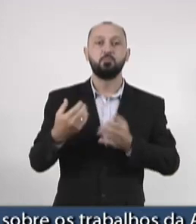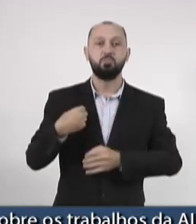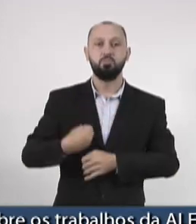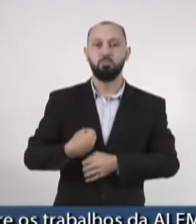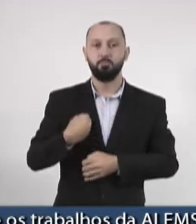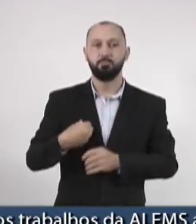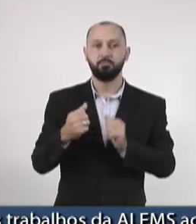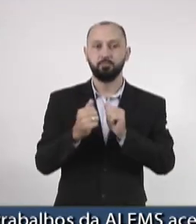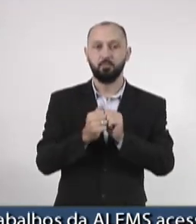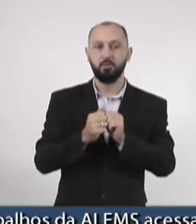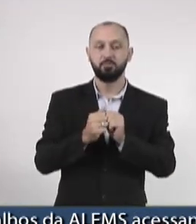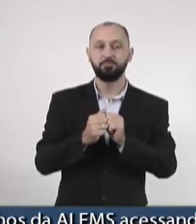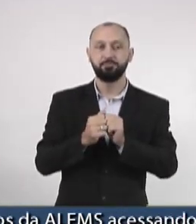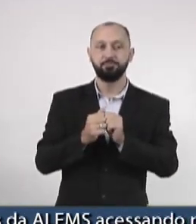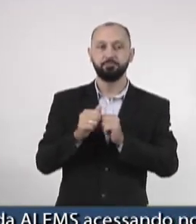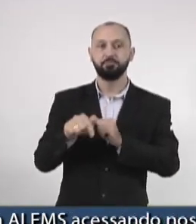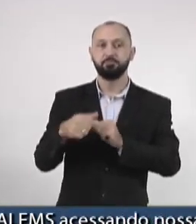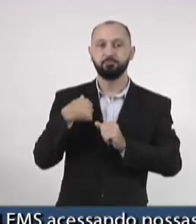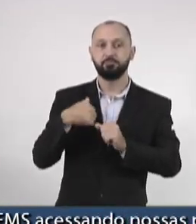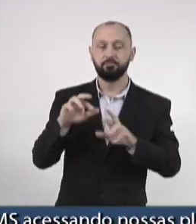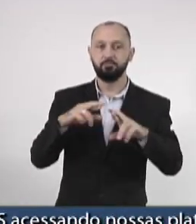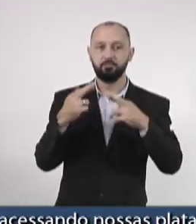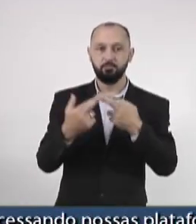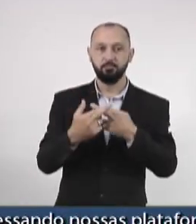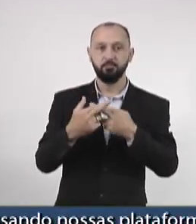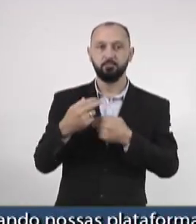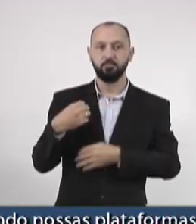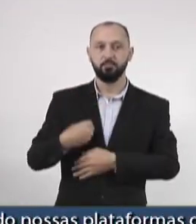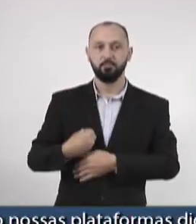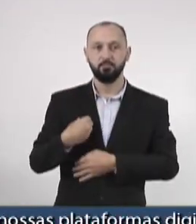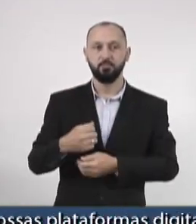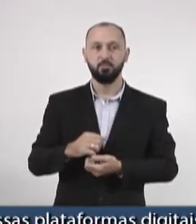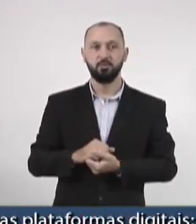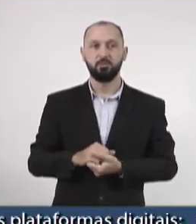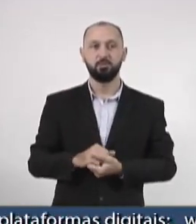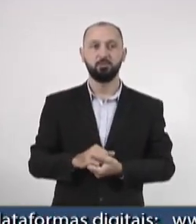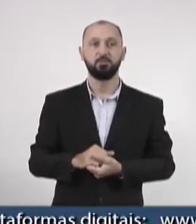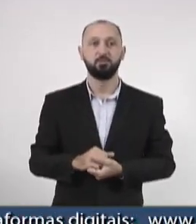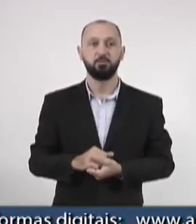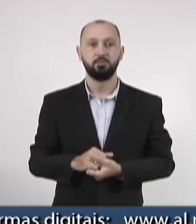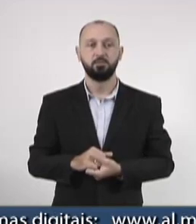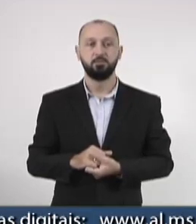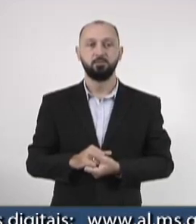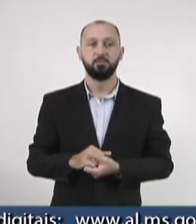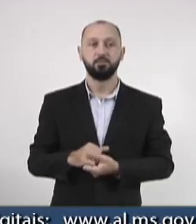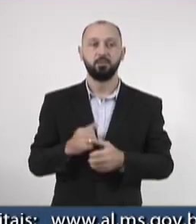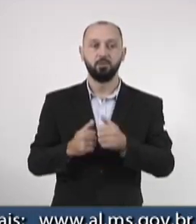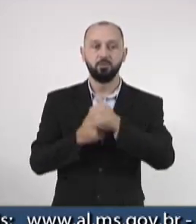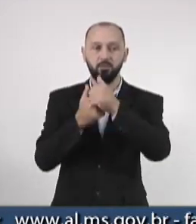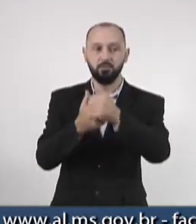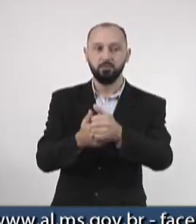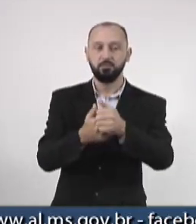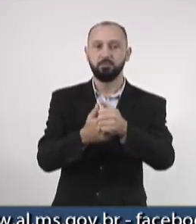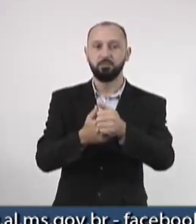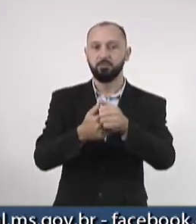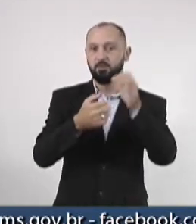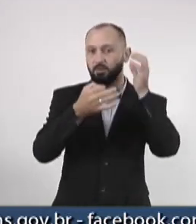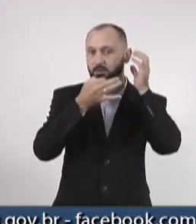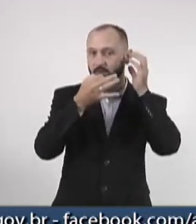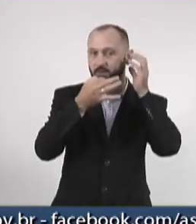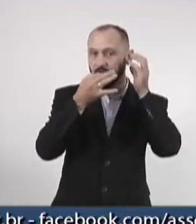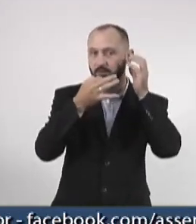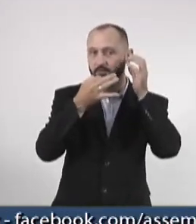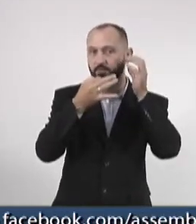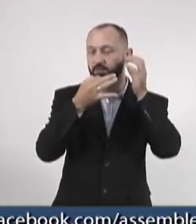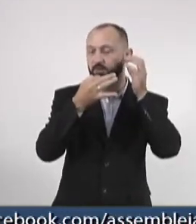e senhoras que prestigiam esta sessão aqui presencial, aos que nos acompanham através da rádio e da TV